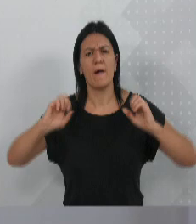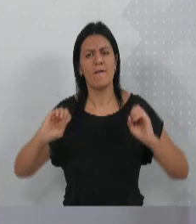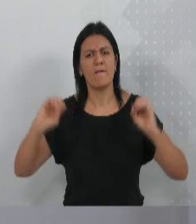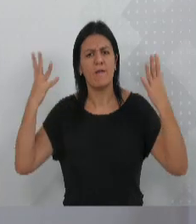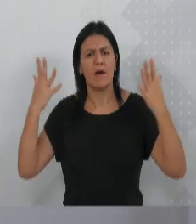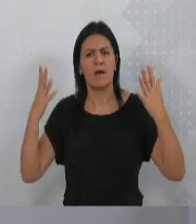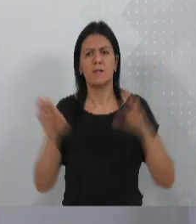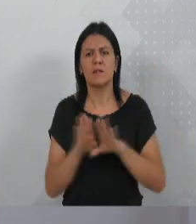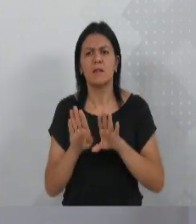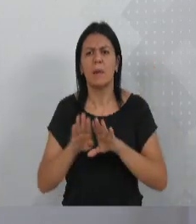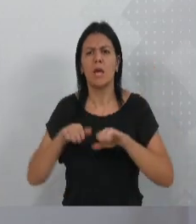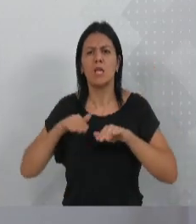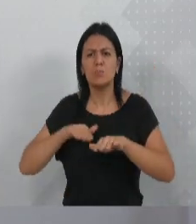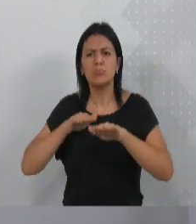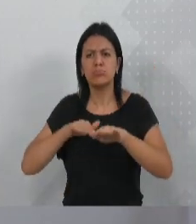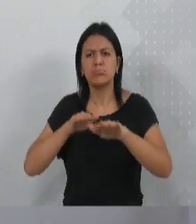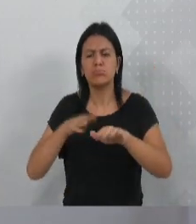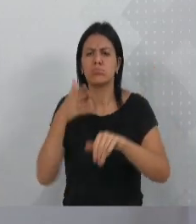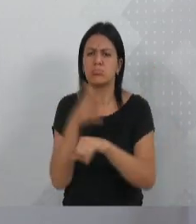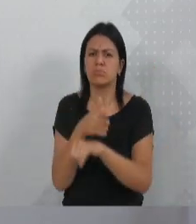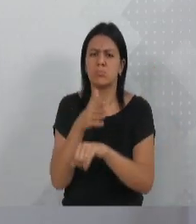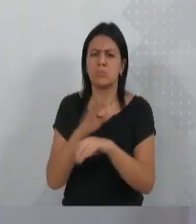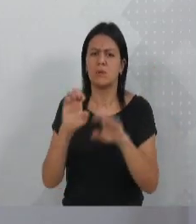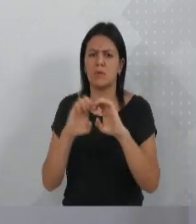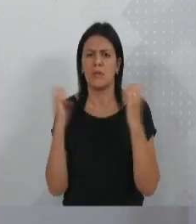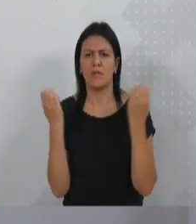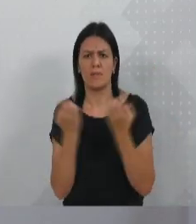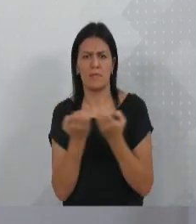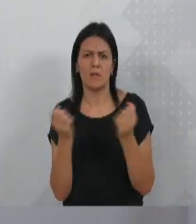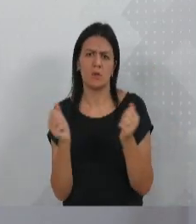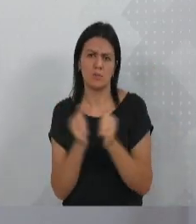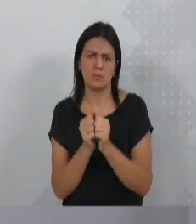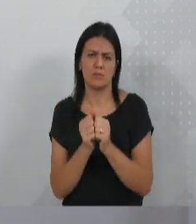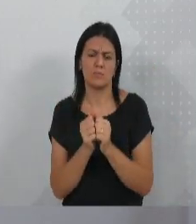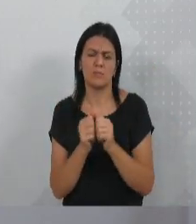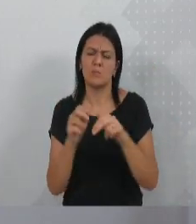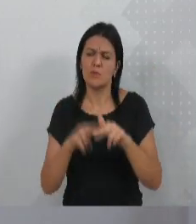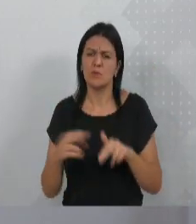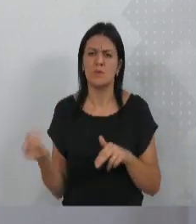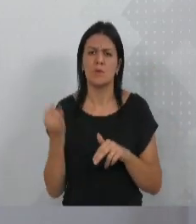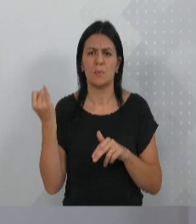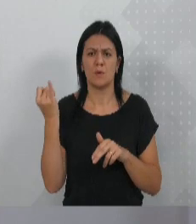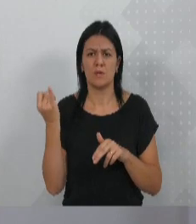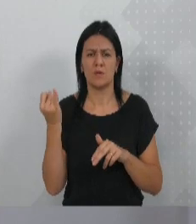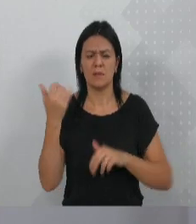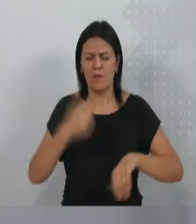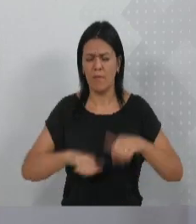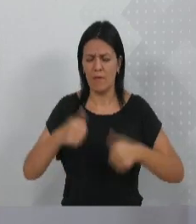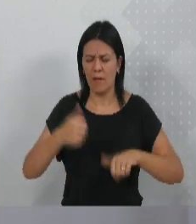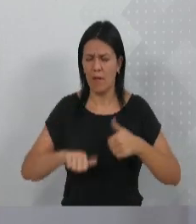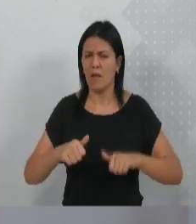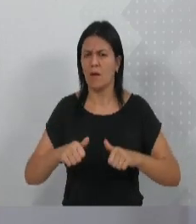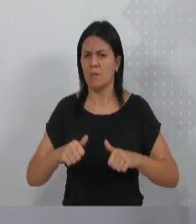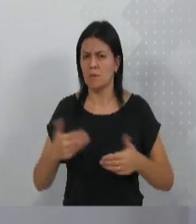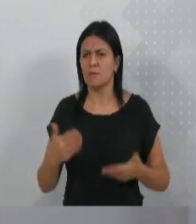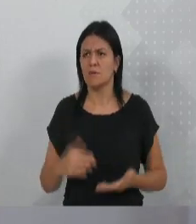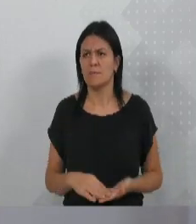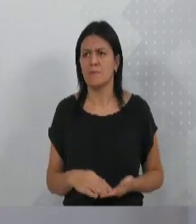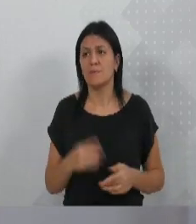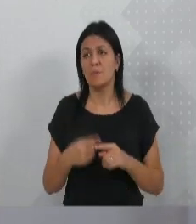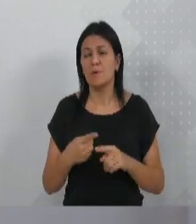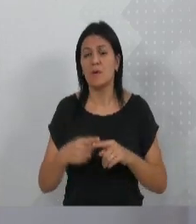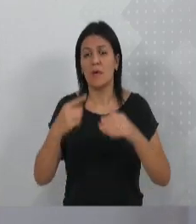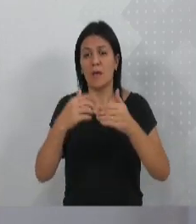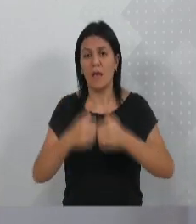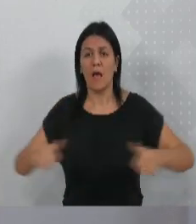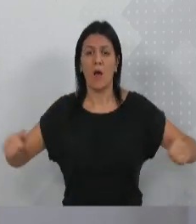os desfiles ou seja para participar do evento para estar ali na peste então é importante analisarmos essa essa situação porque a outobro